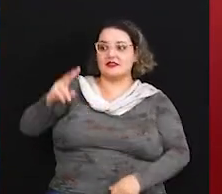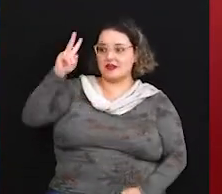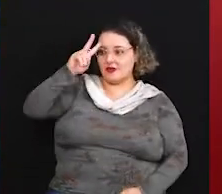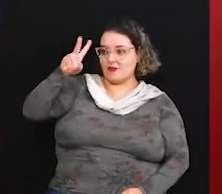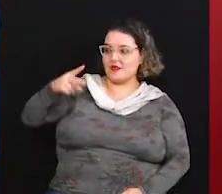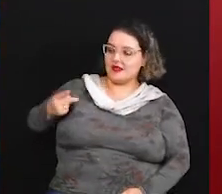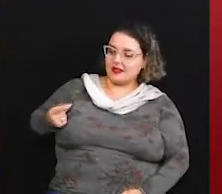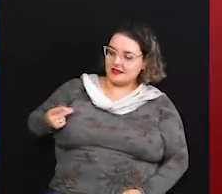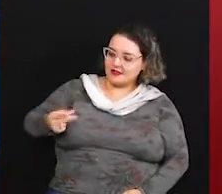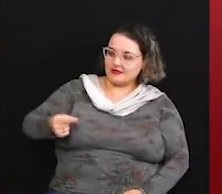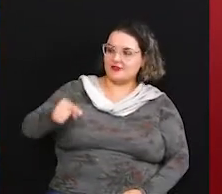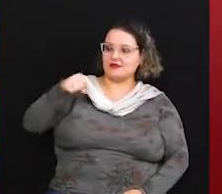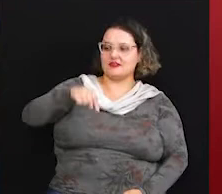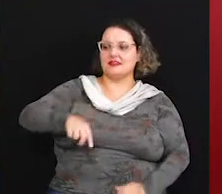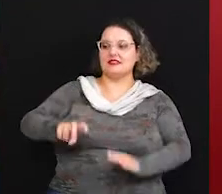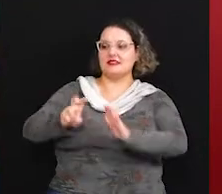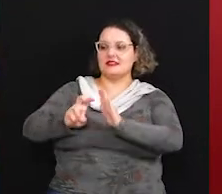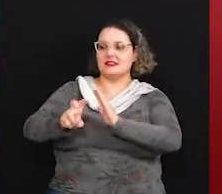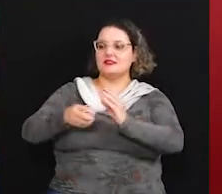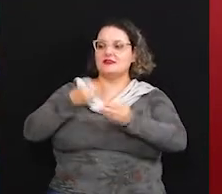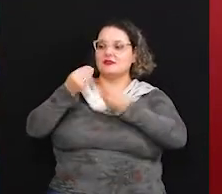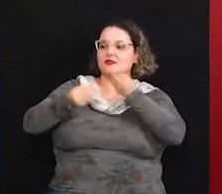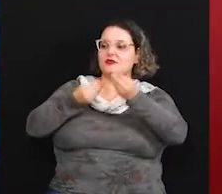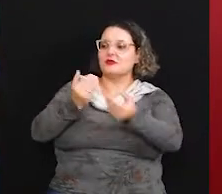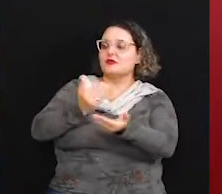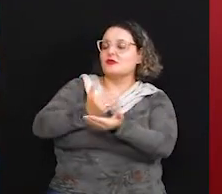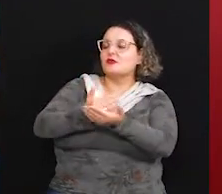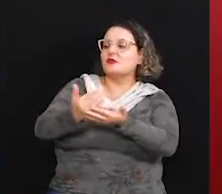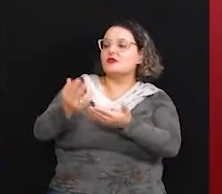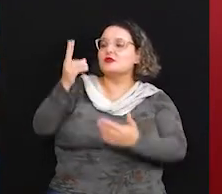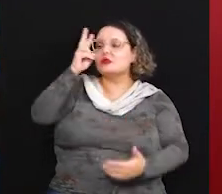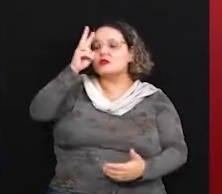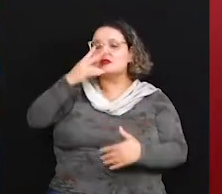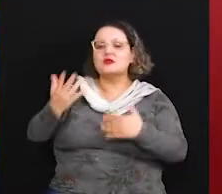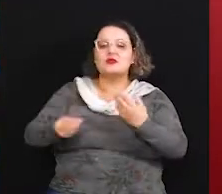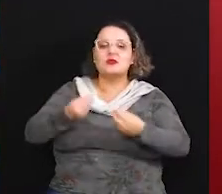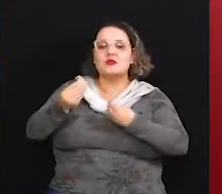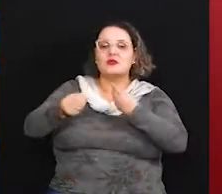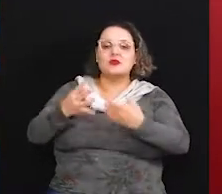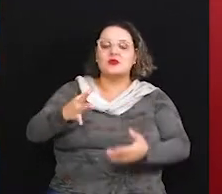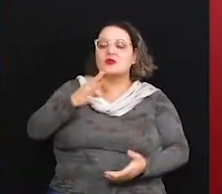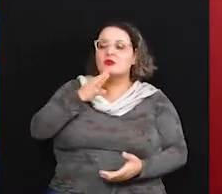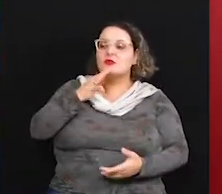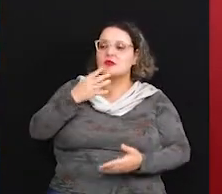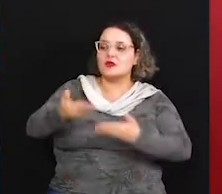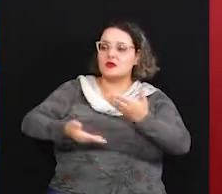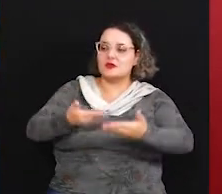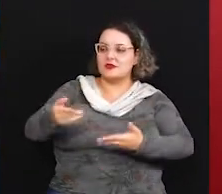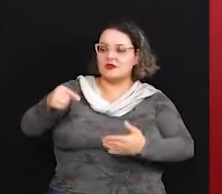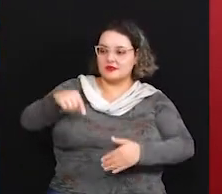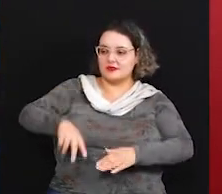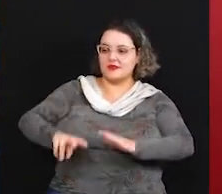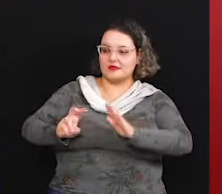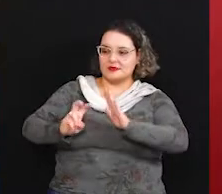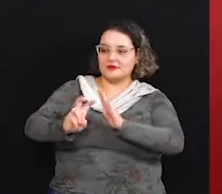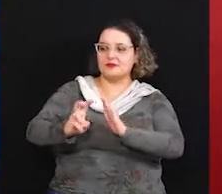longa história aqui com essa creche. Como é que começou essa história? Como é que você conheceu os serviços daqui?